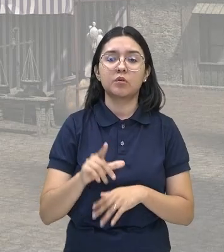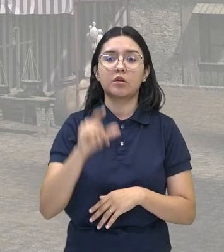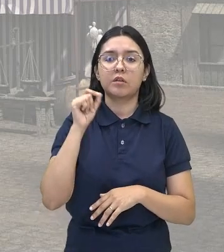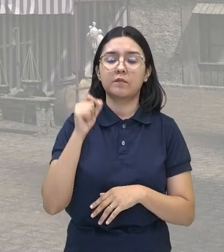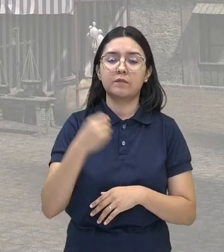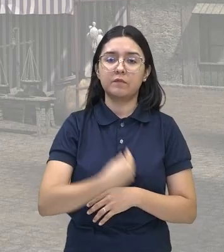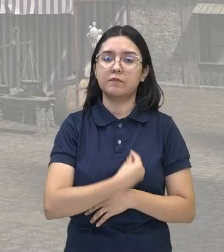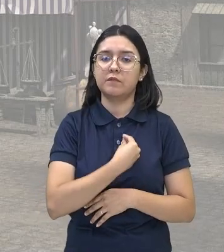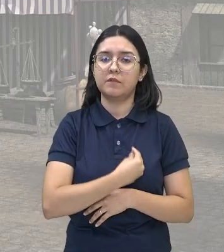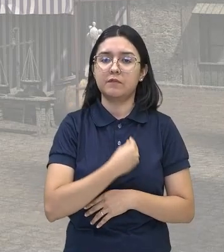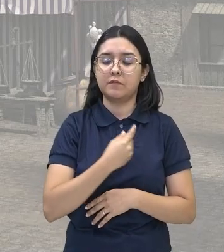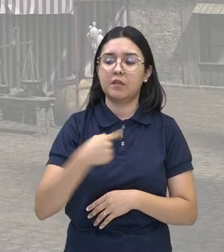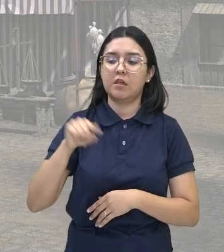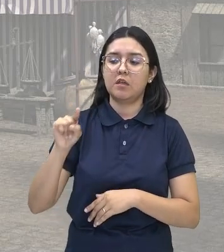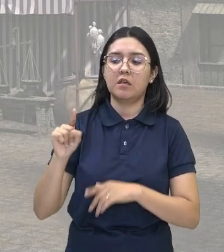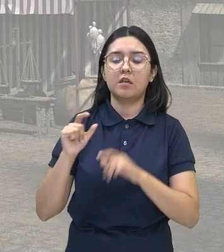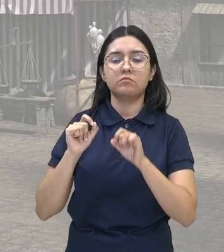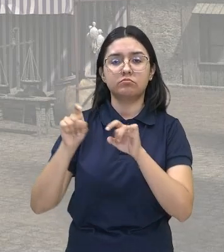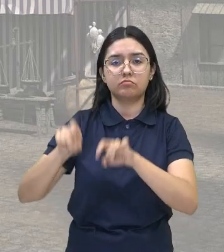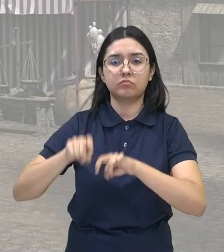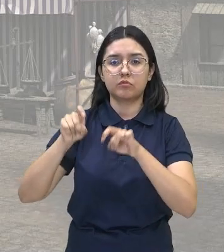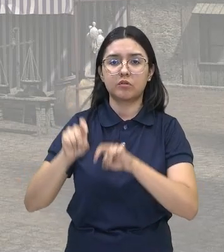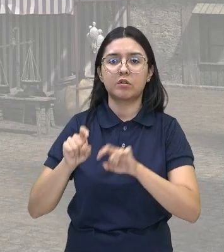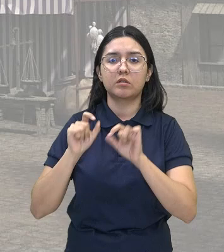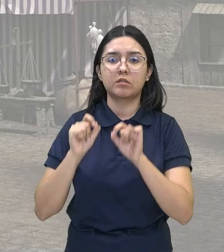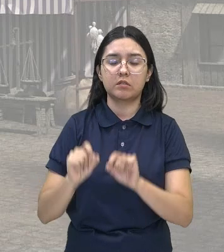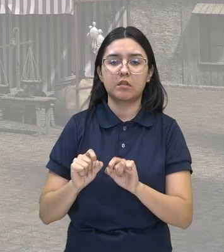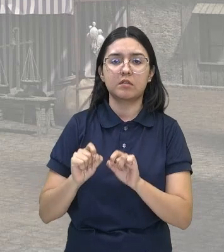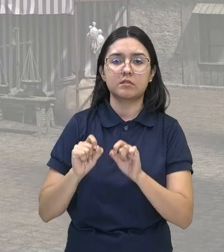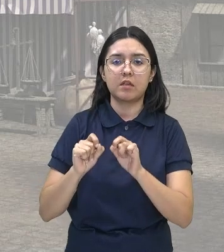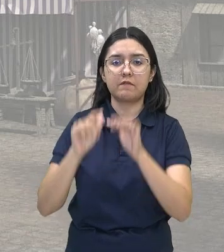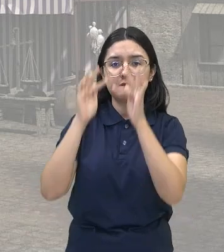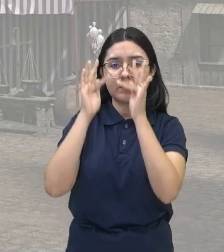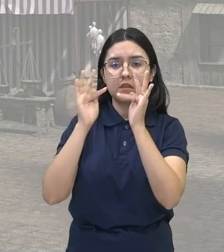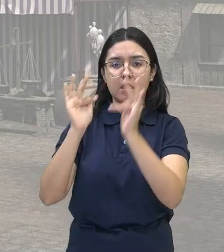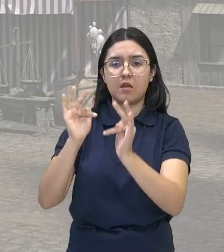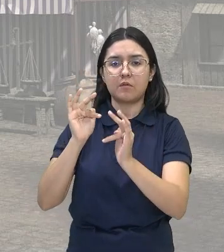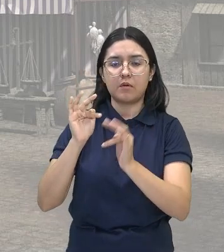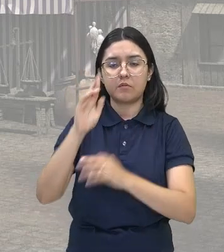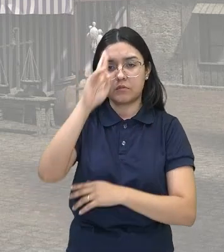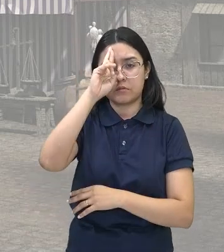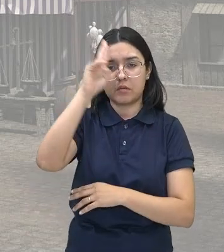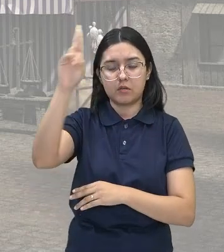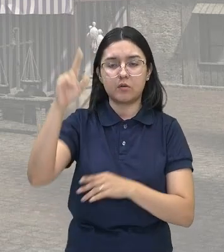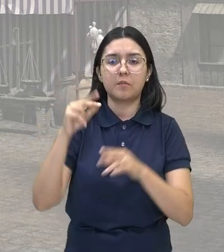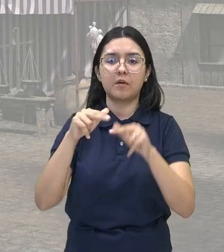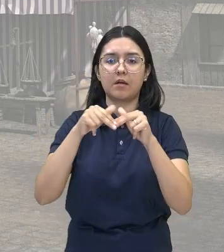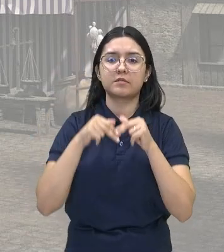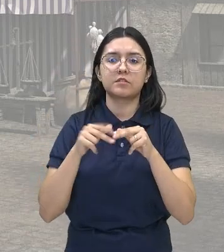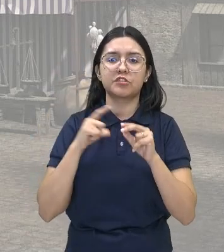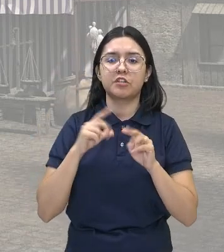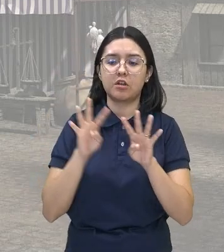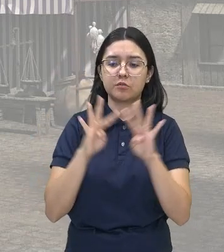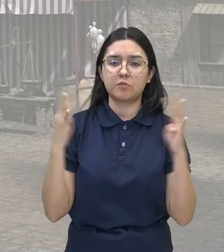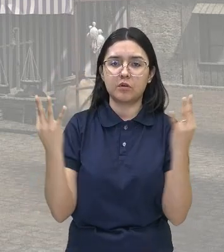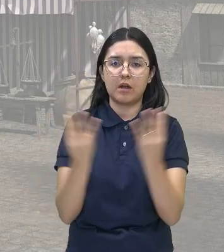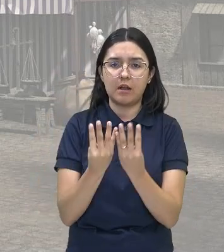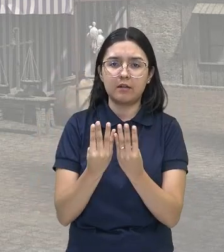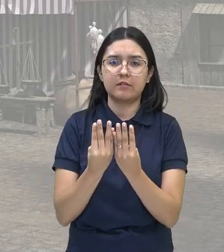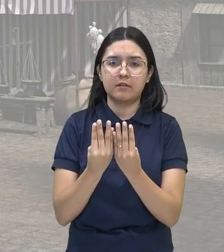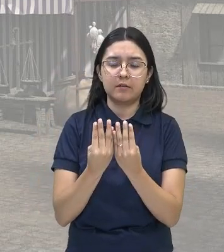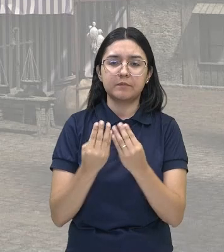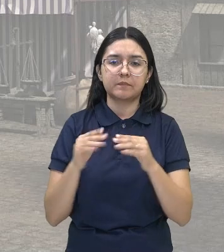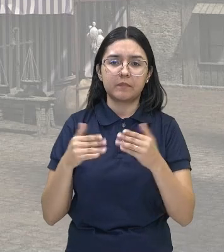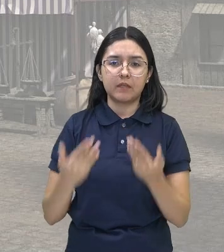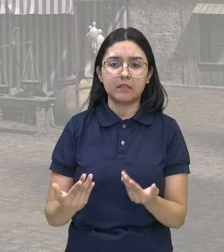feudos, jurar lealdade a um senhor feudal e, de certa forma, estar protegida nas muralhas do feudo. Só que,